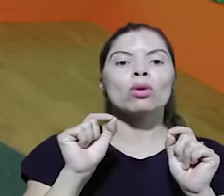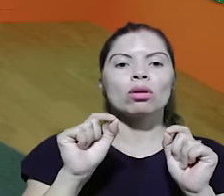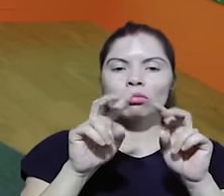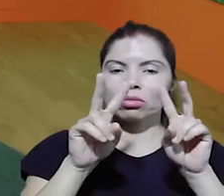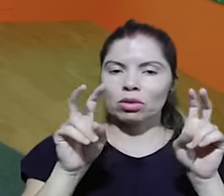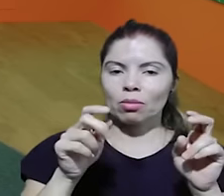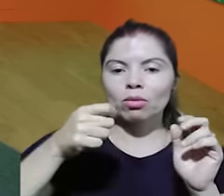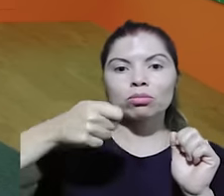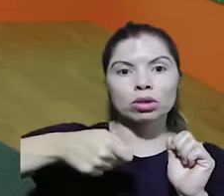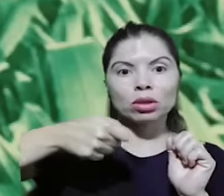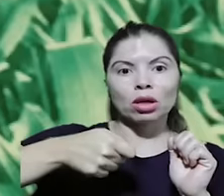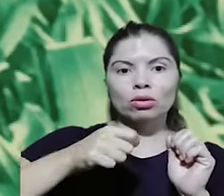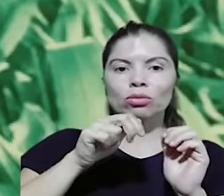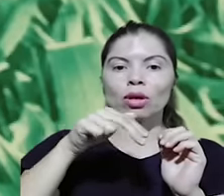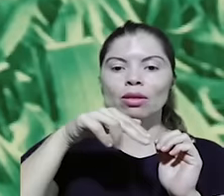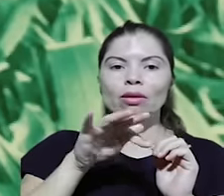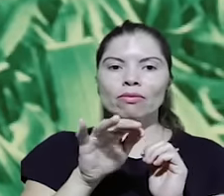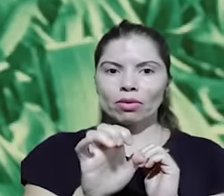eletrônica